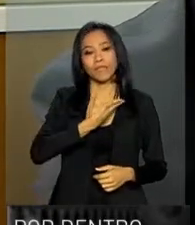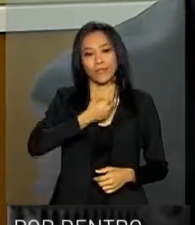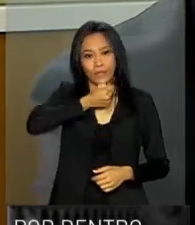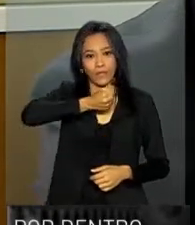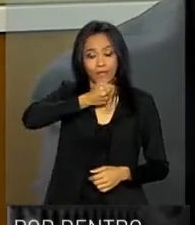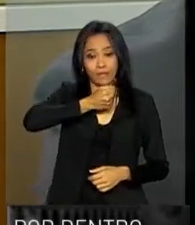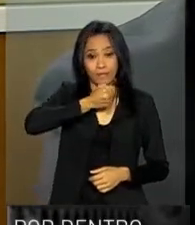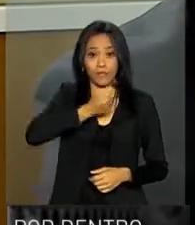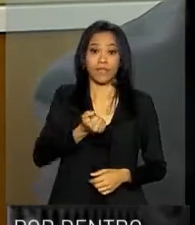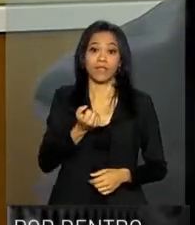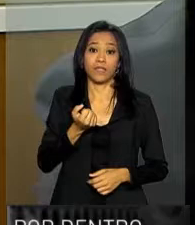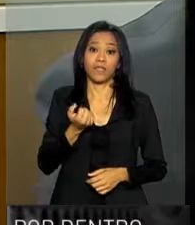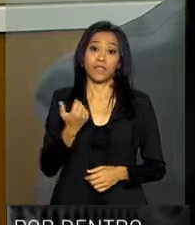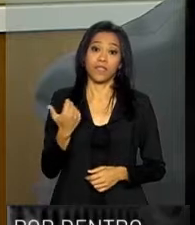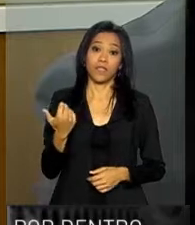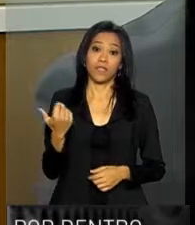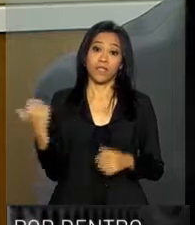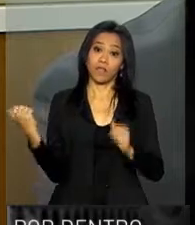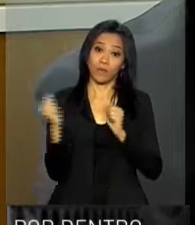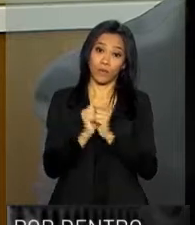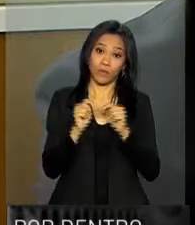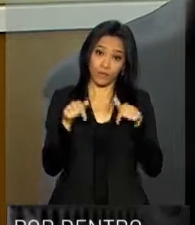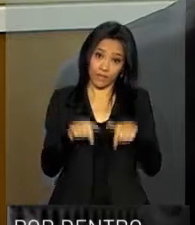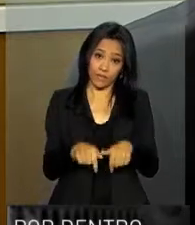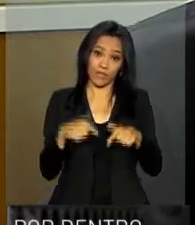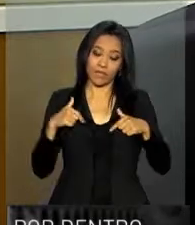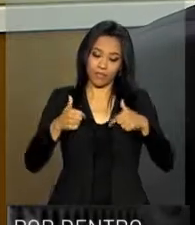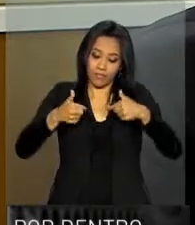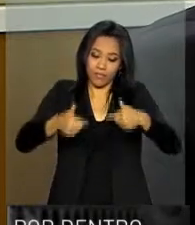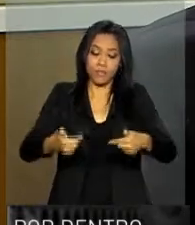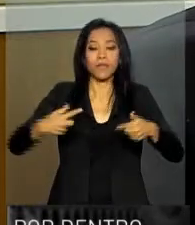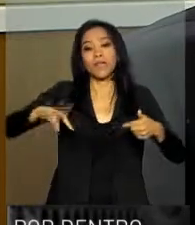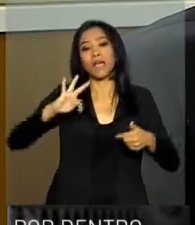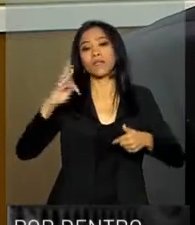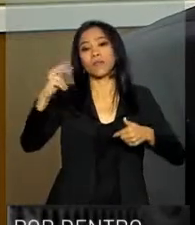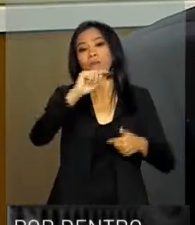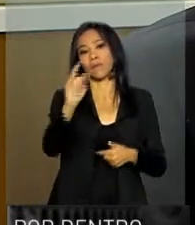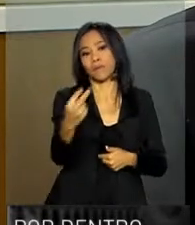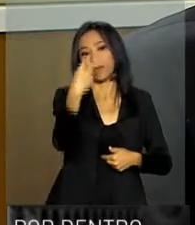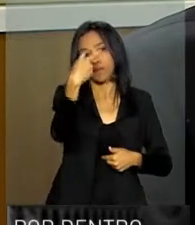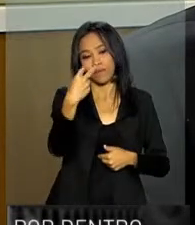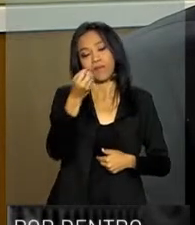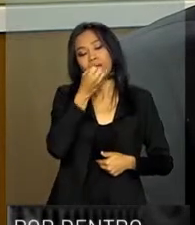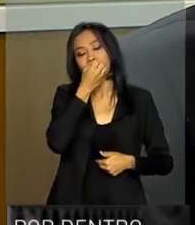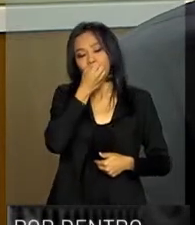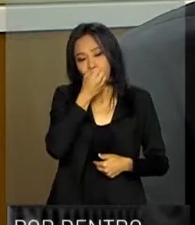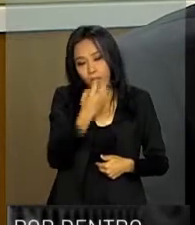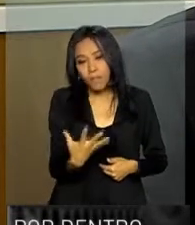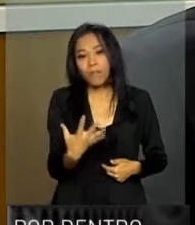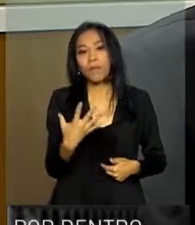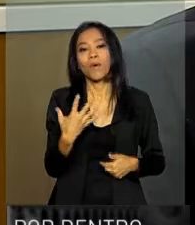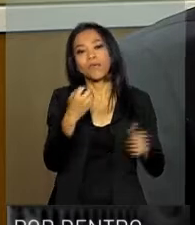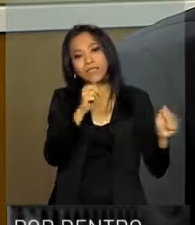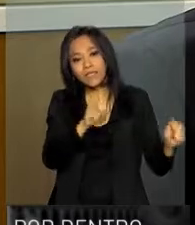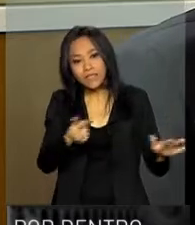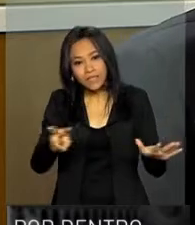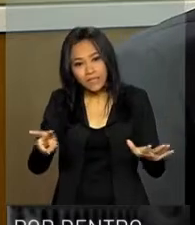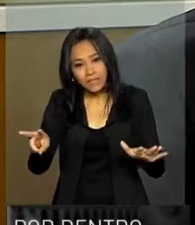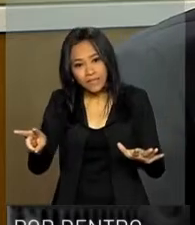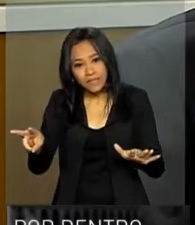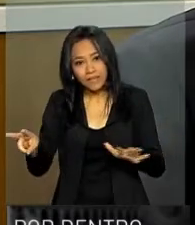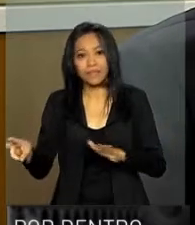estiveram conosco nesta lição e a todos os ouvintes uma boa uma boa bom uma boa semana do retorno